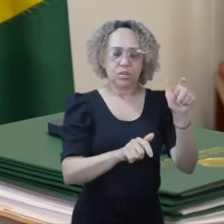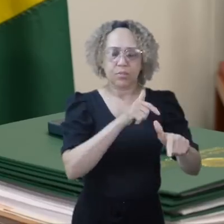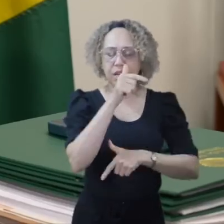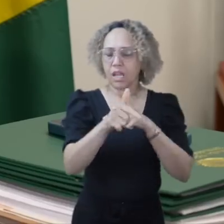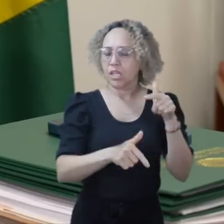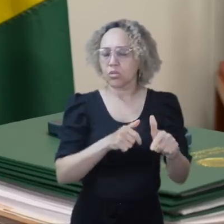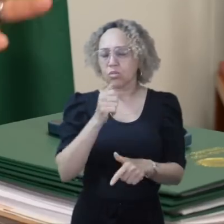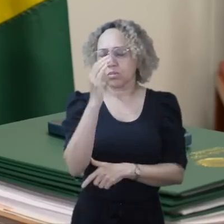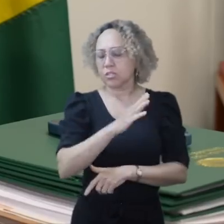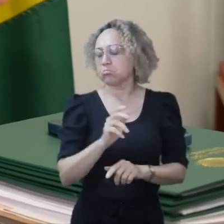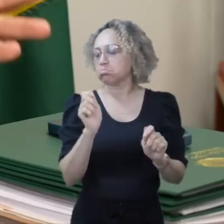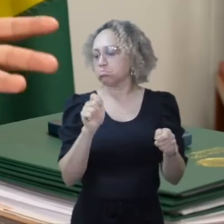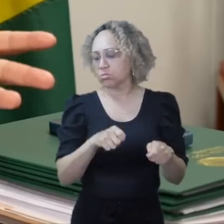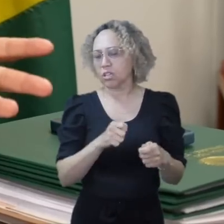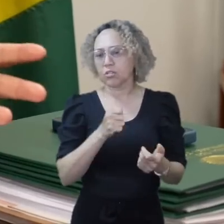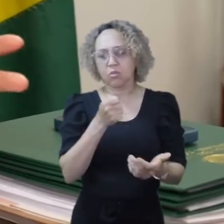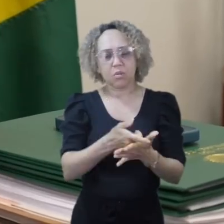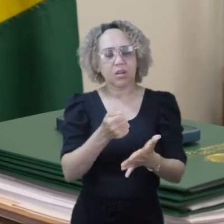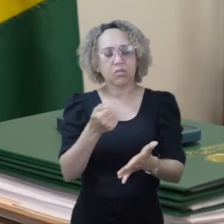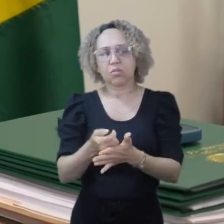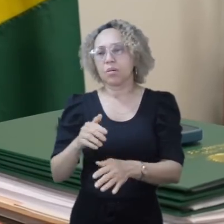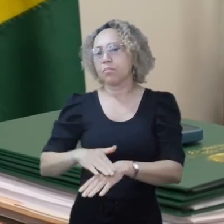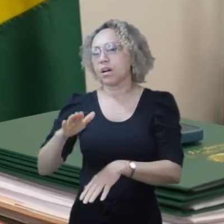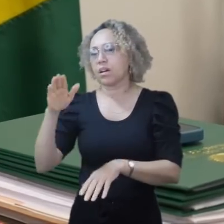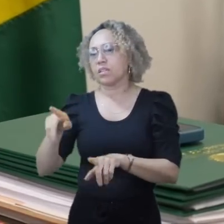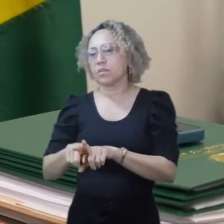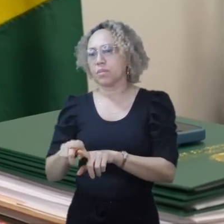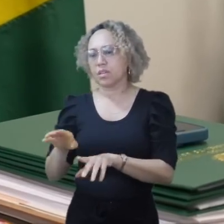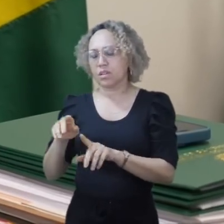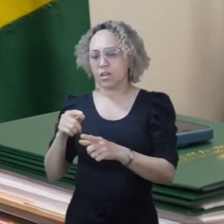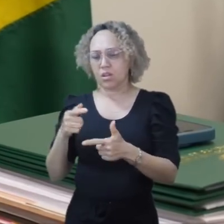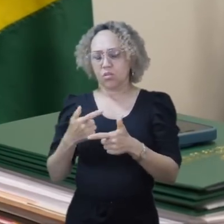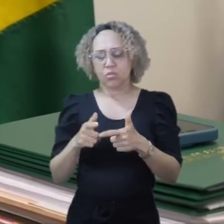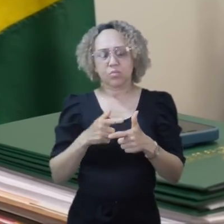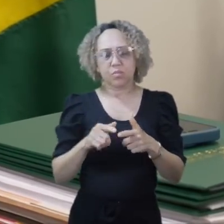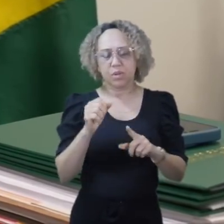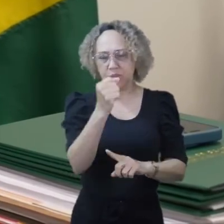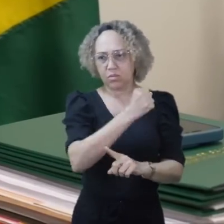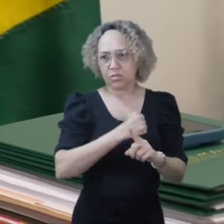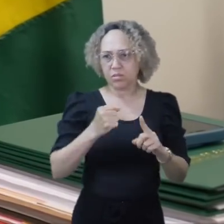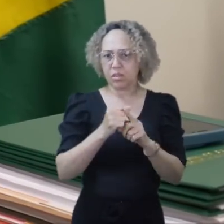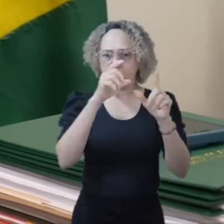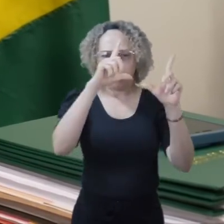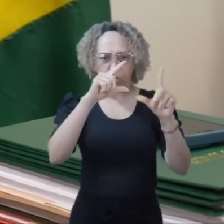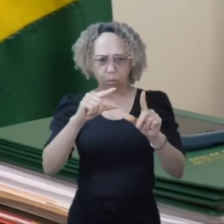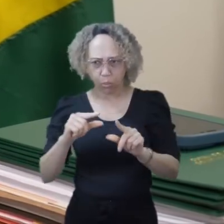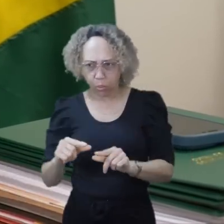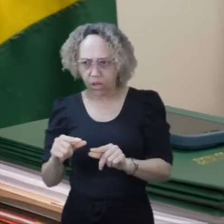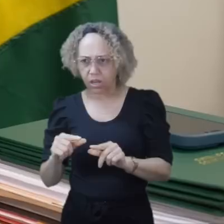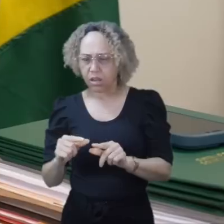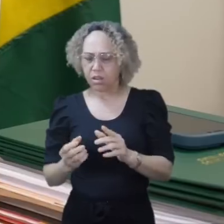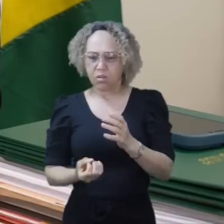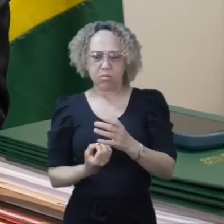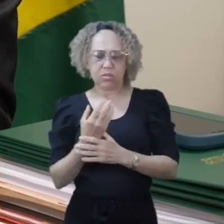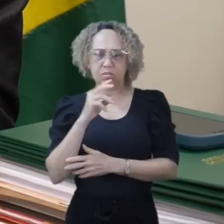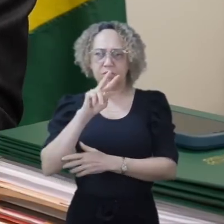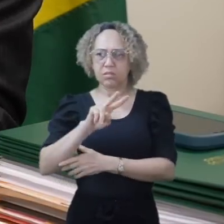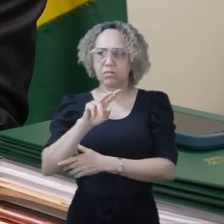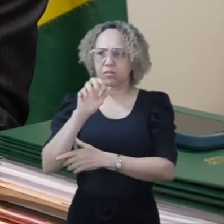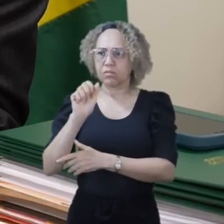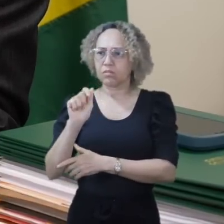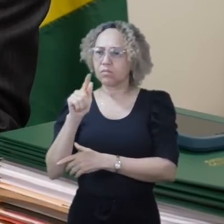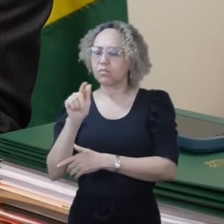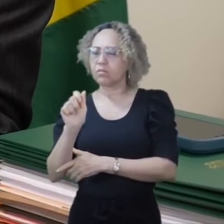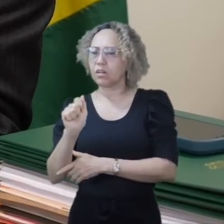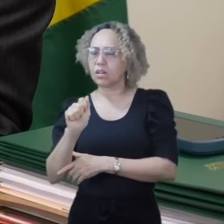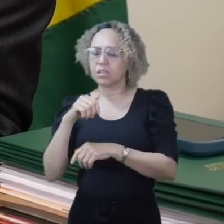E além, evidentemente, dos programas sociais, a geração de emprego, hoje nós temos o menor índice de desemprego, portanto,